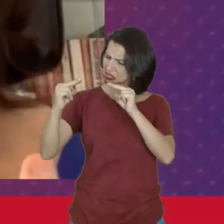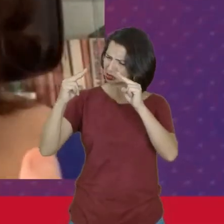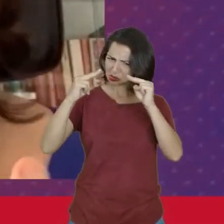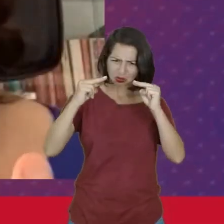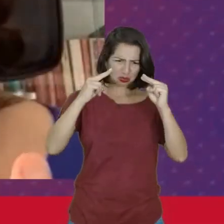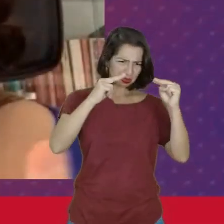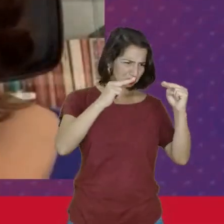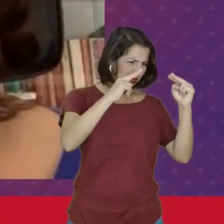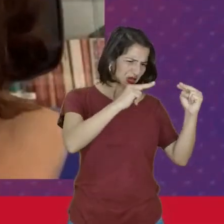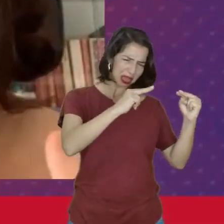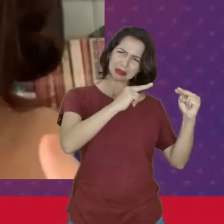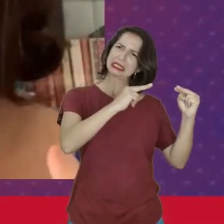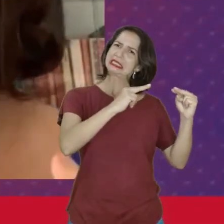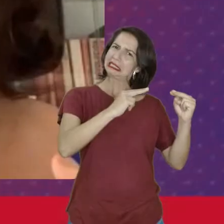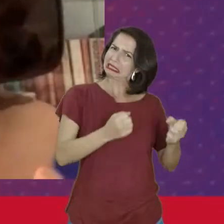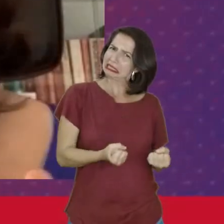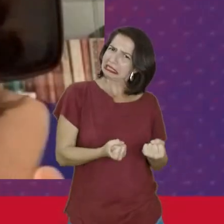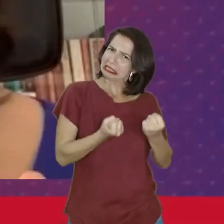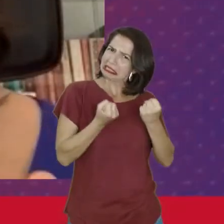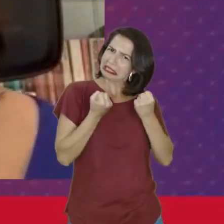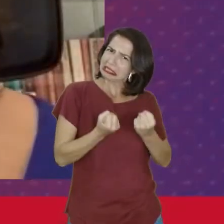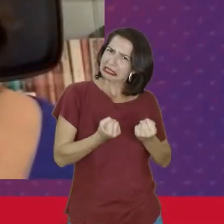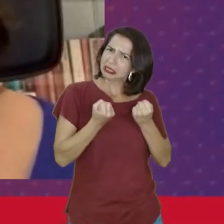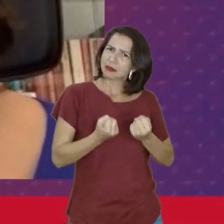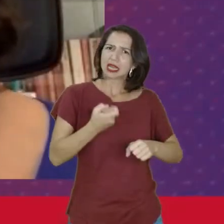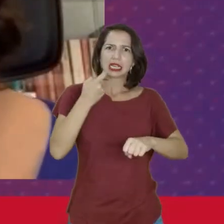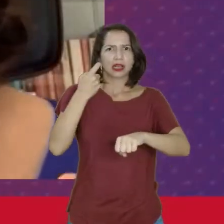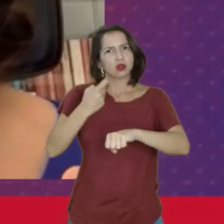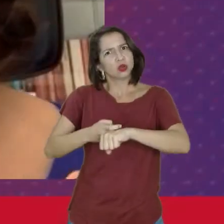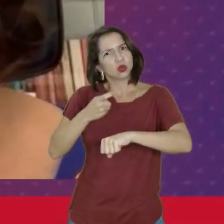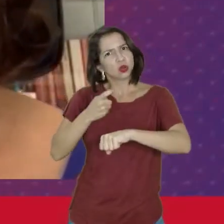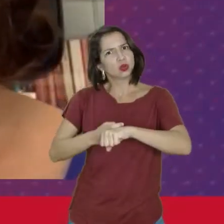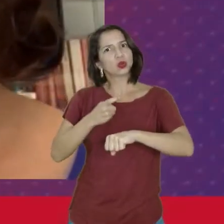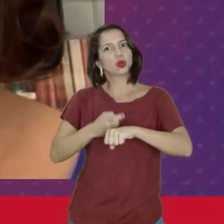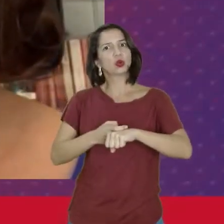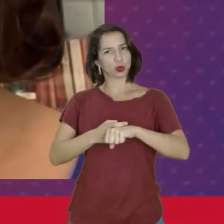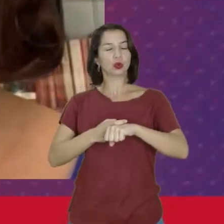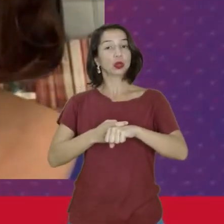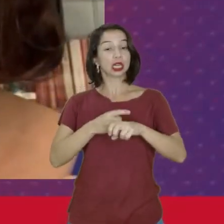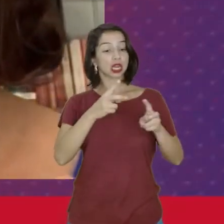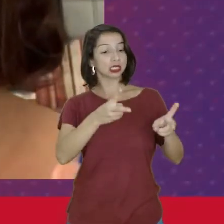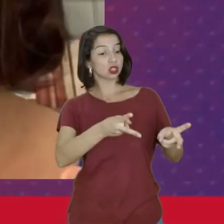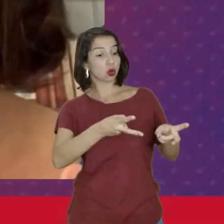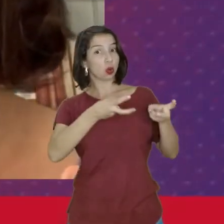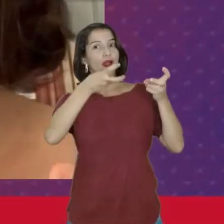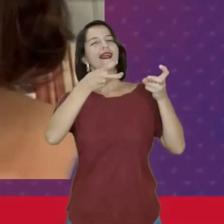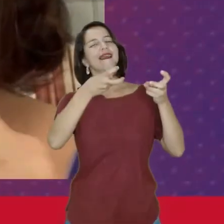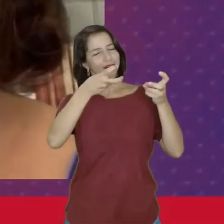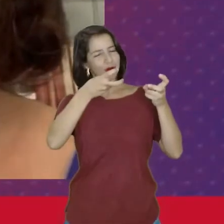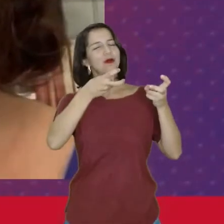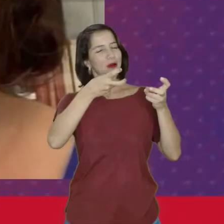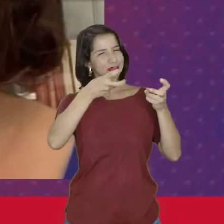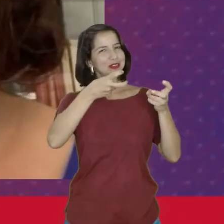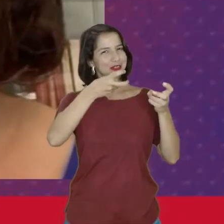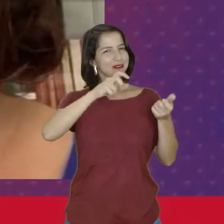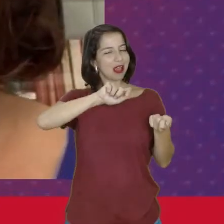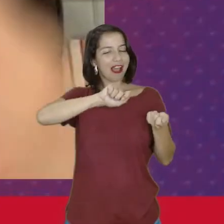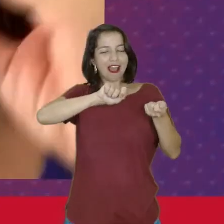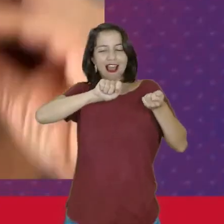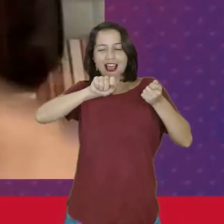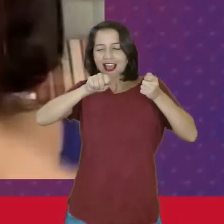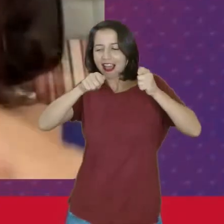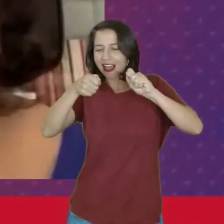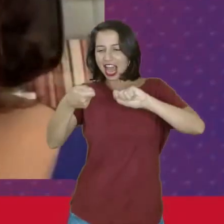sejam conhecidos, sejam reconhecidos, que nós possamos, na escola, não operar com